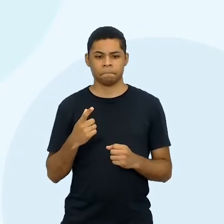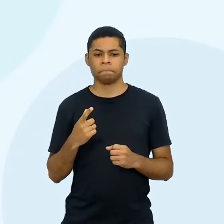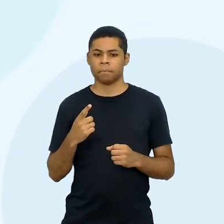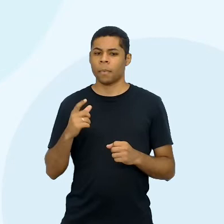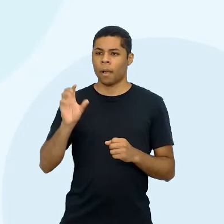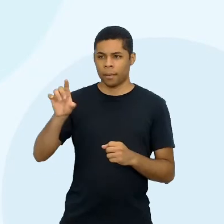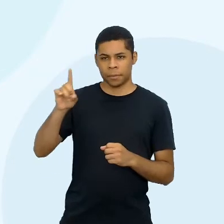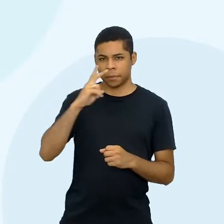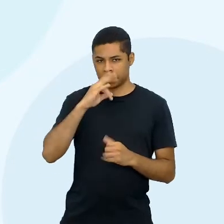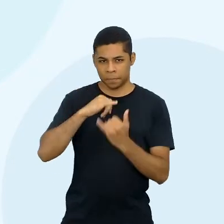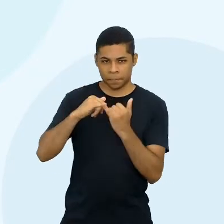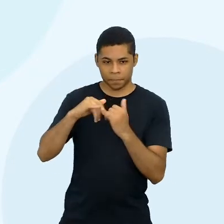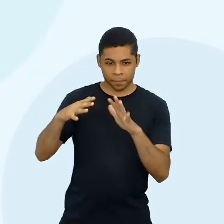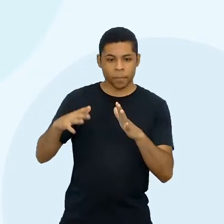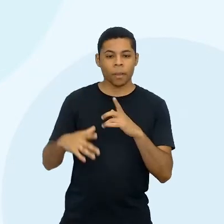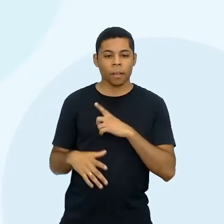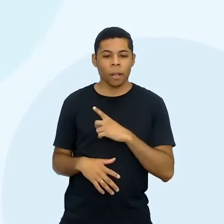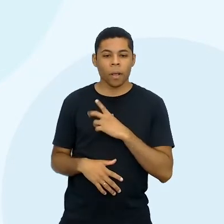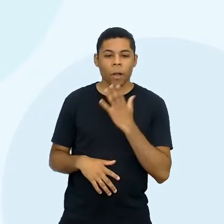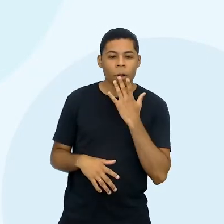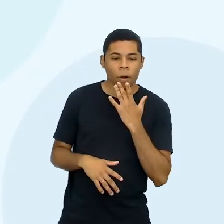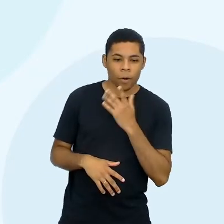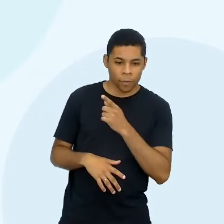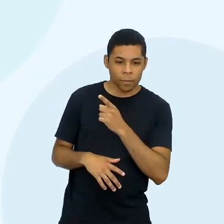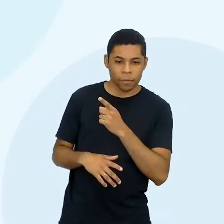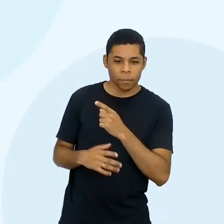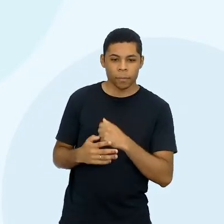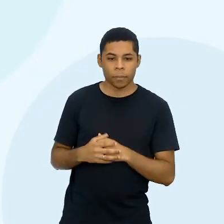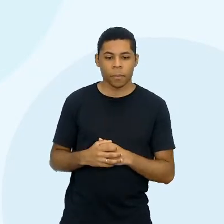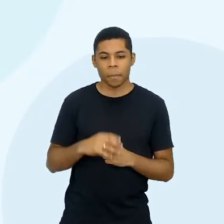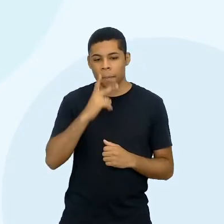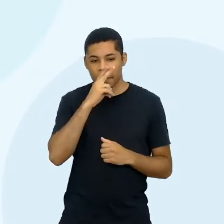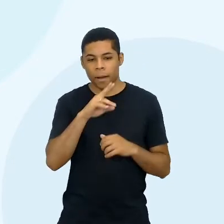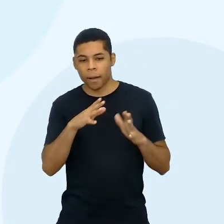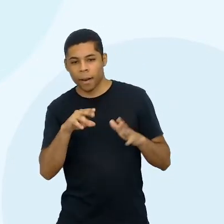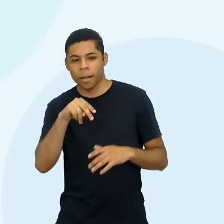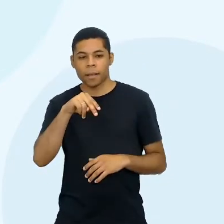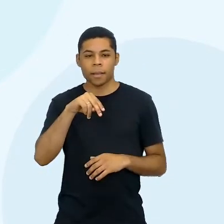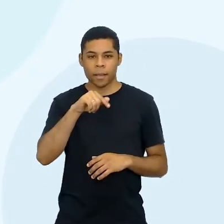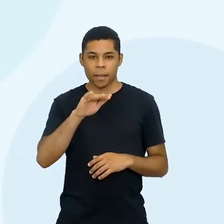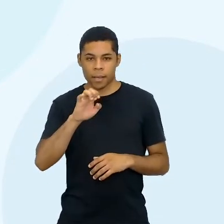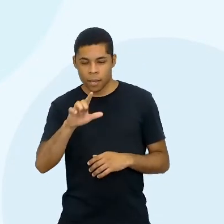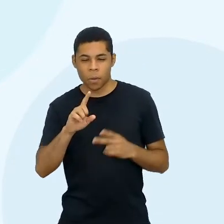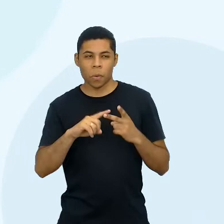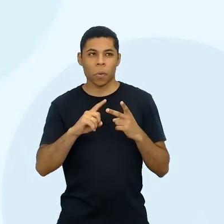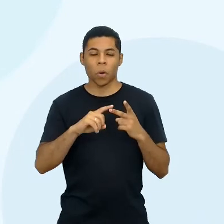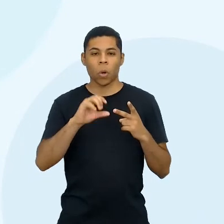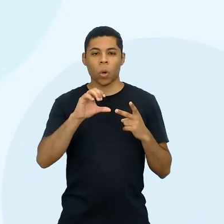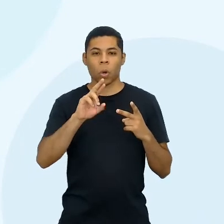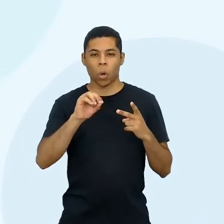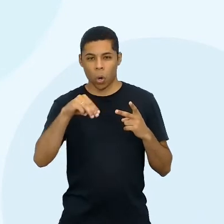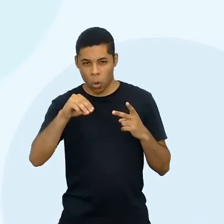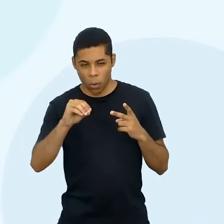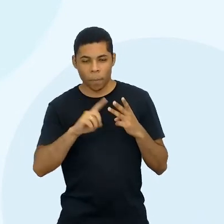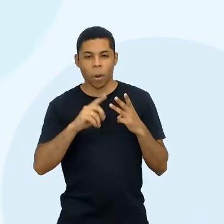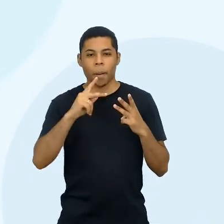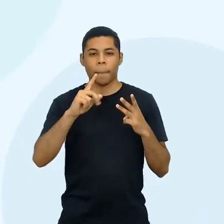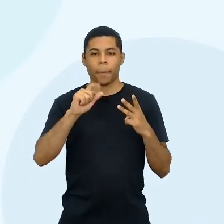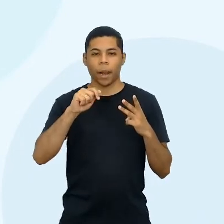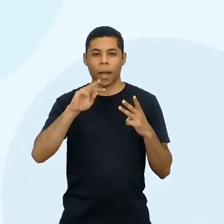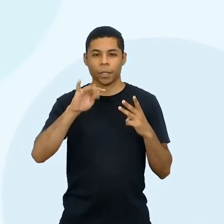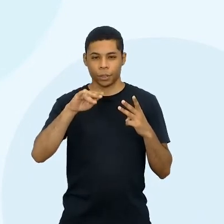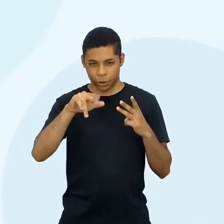né, e ela tem essa relação aí de mineralização de níquel, cromo e platina, né, intimamente ligada